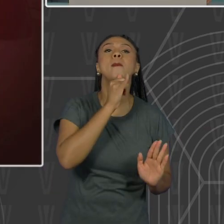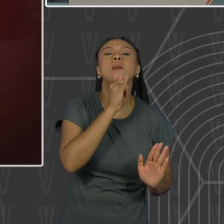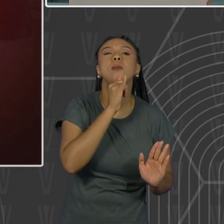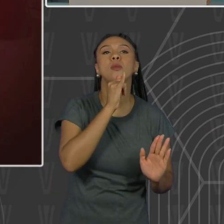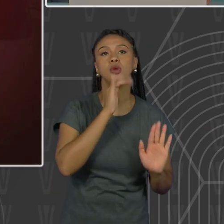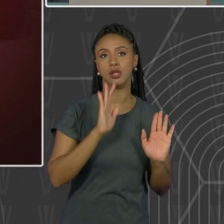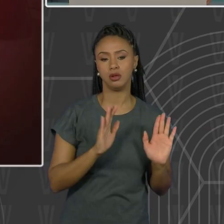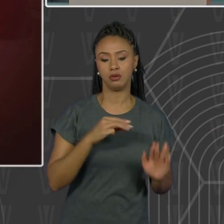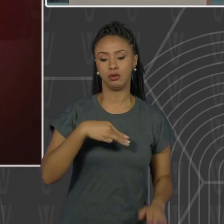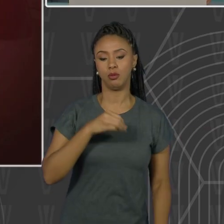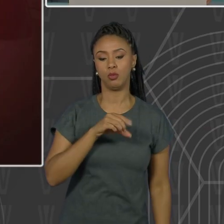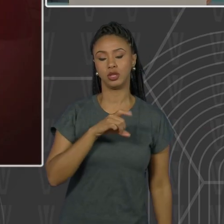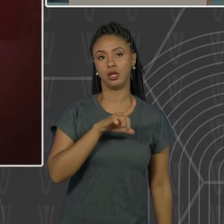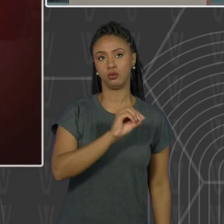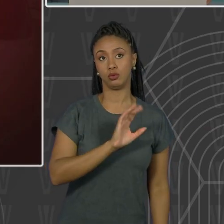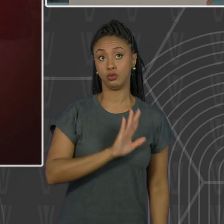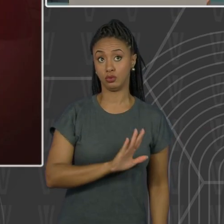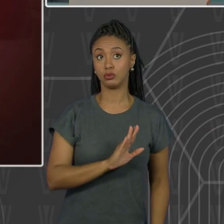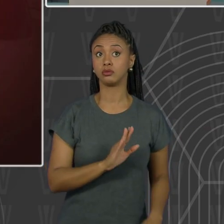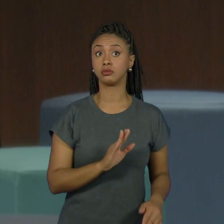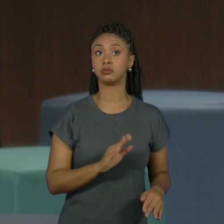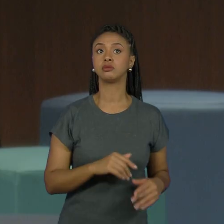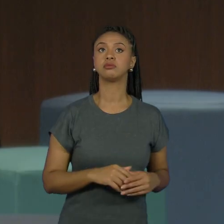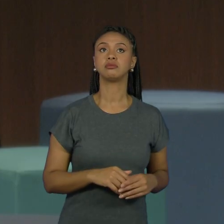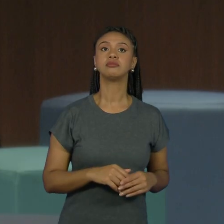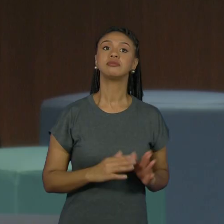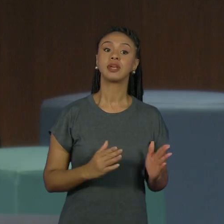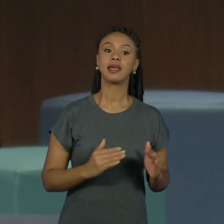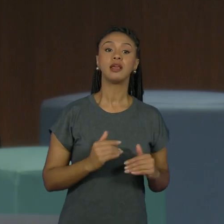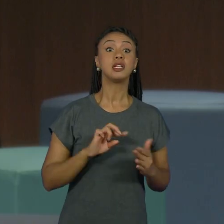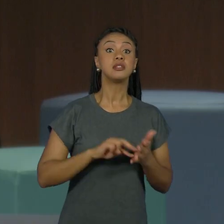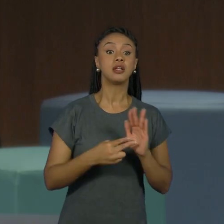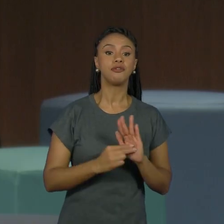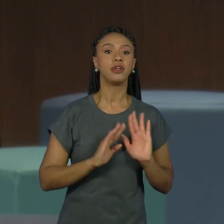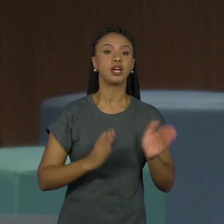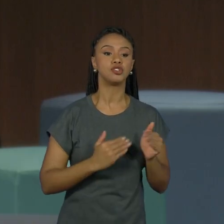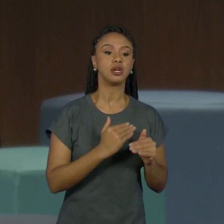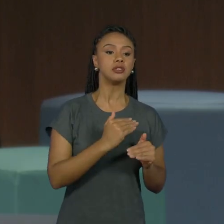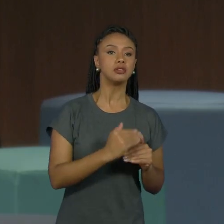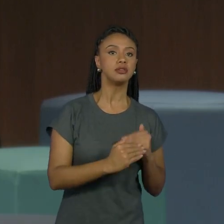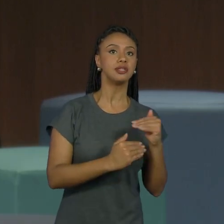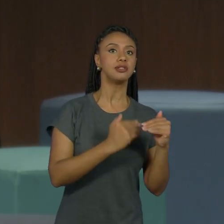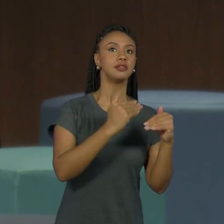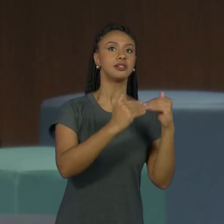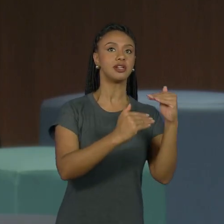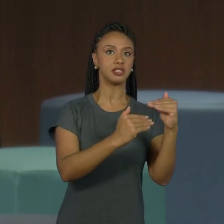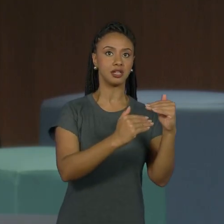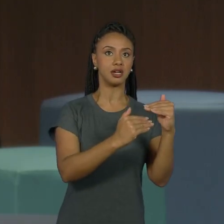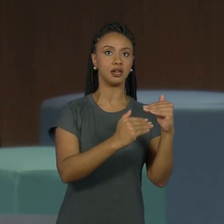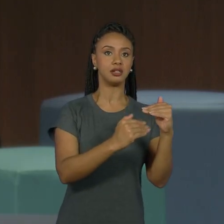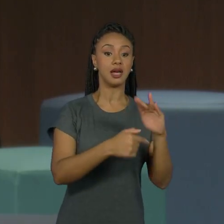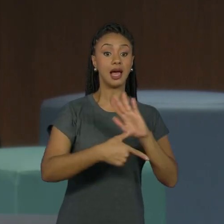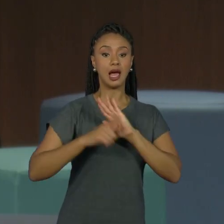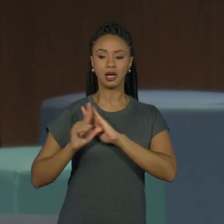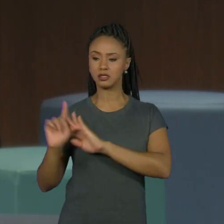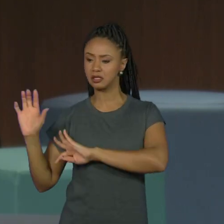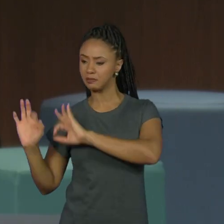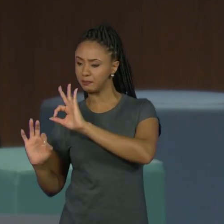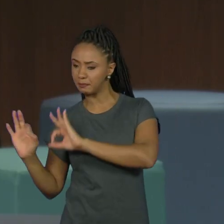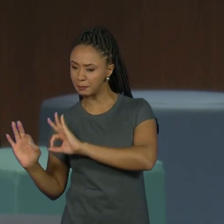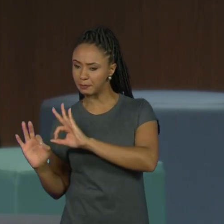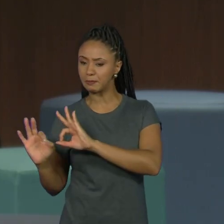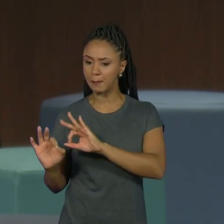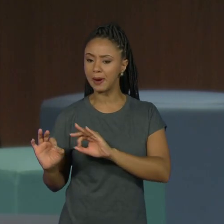vai estar, quando a gente está num grau um pouco avançado de sair do planejamento e entrar